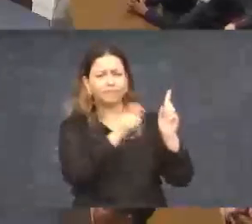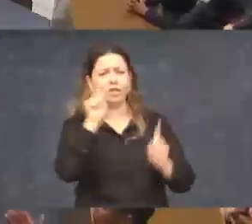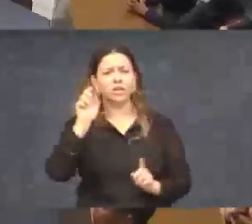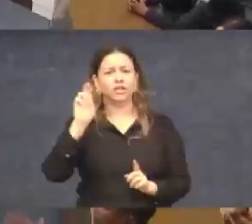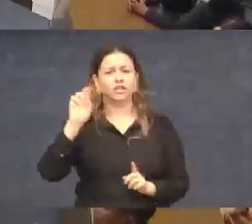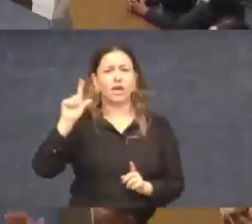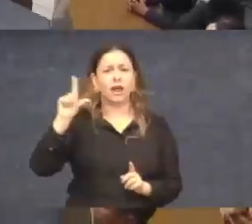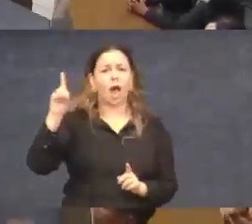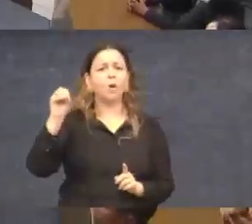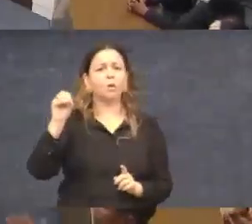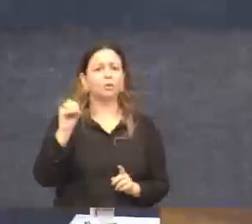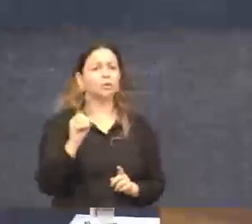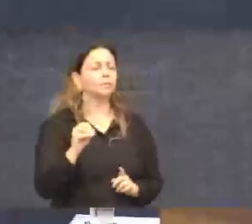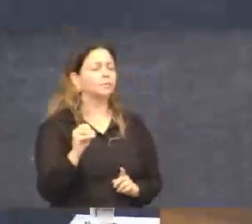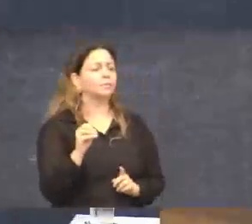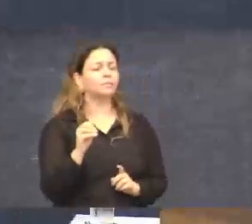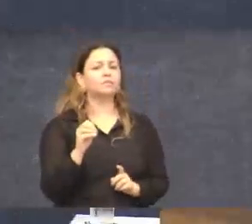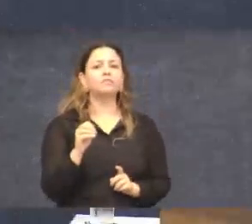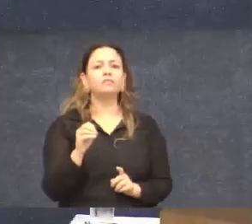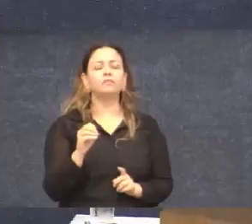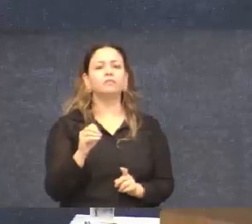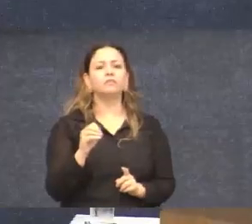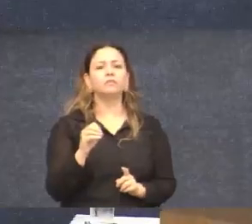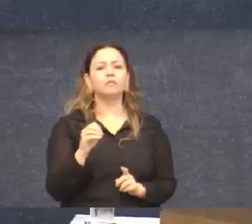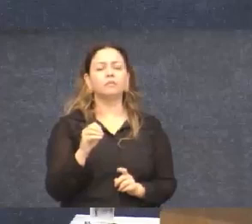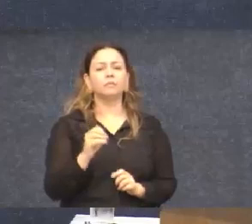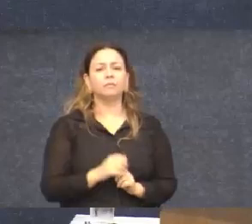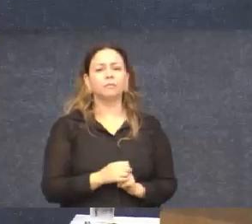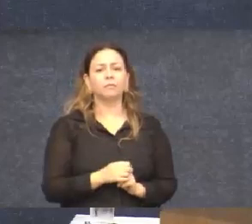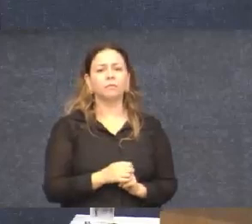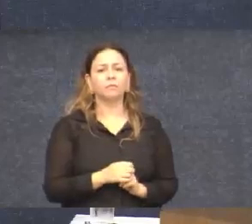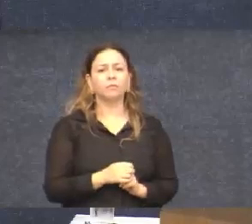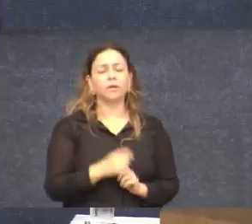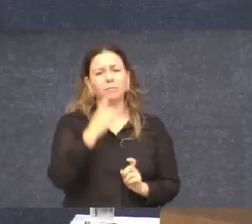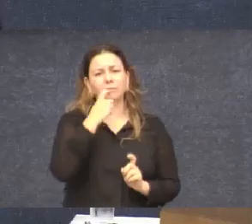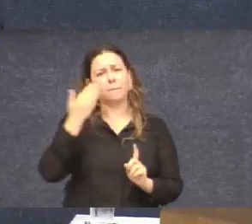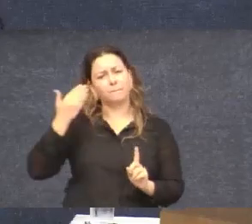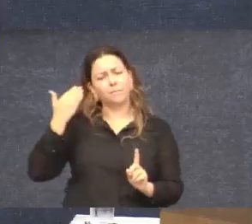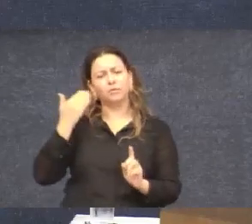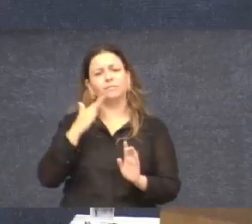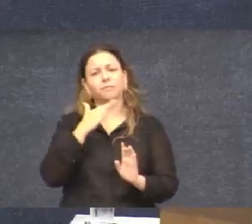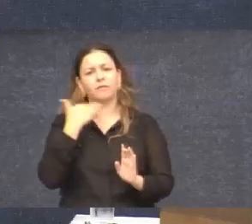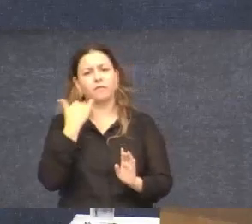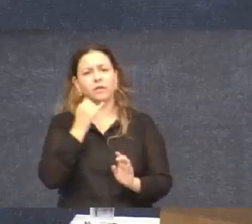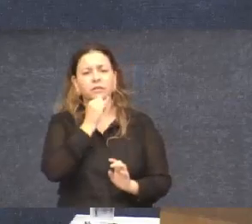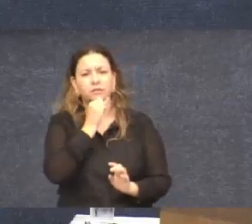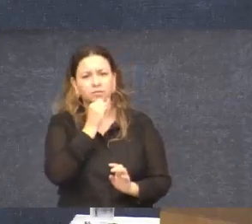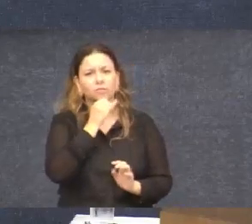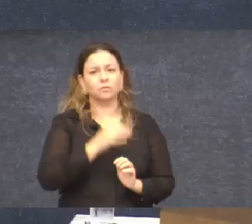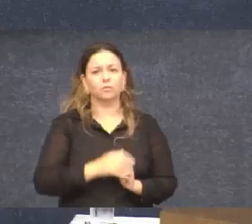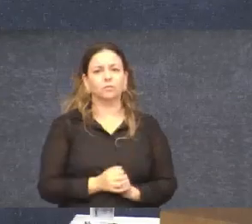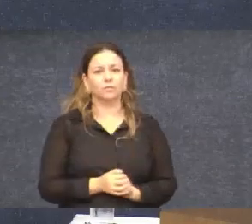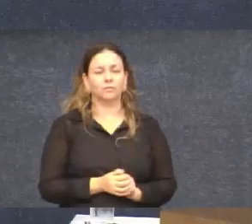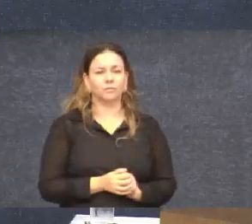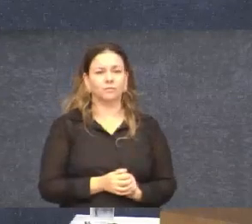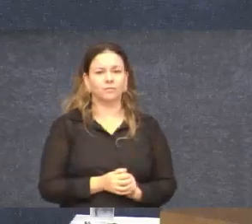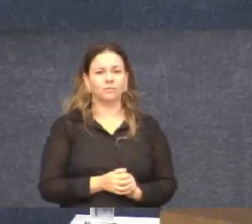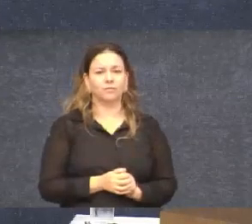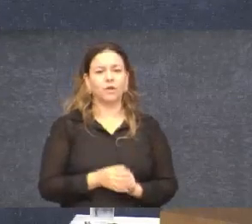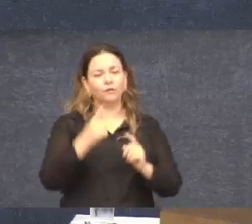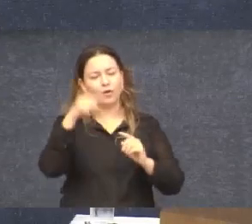nós falamos de um líder que há poucos dias agora se foi morar lá no Reino dos